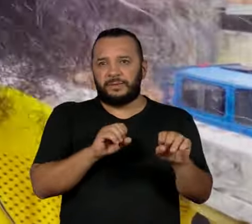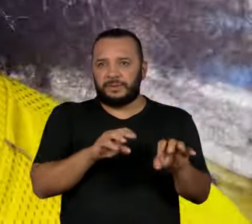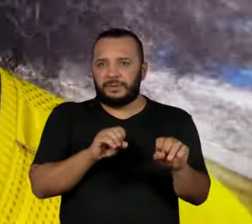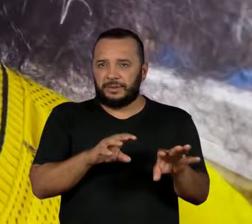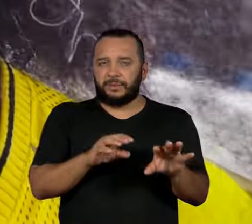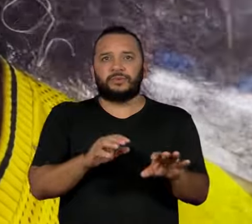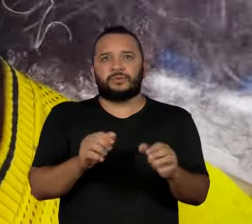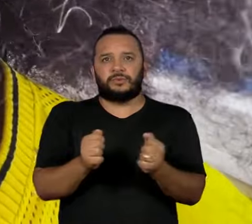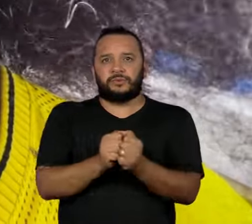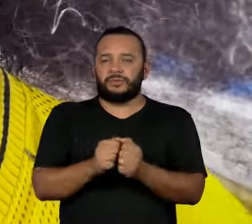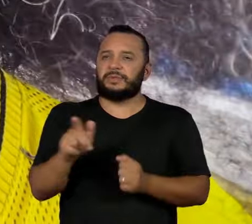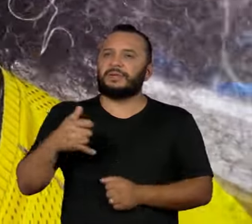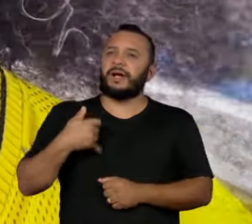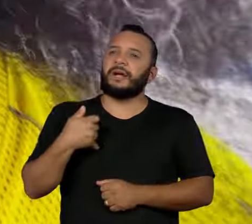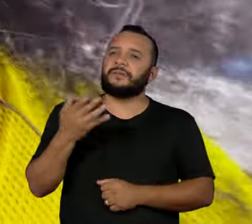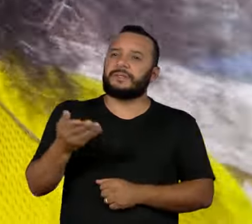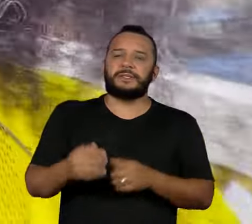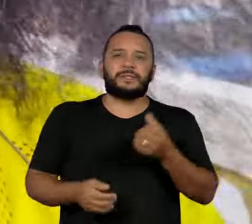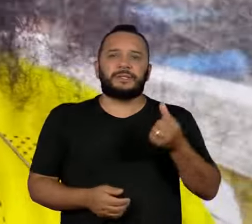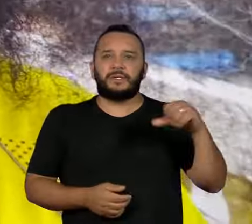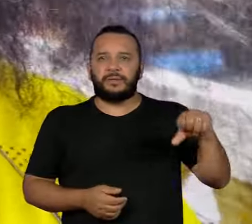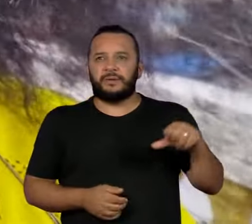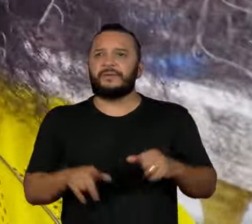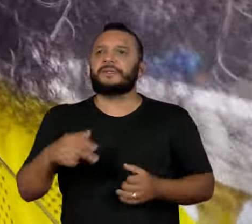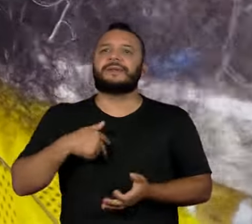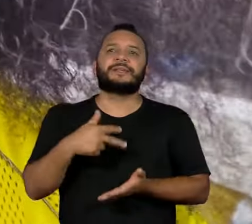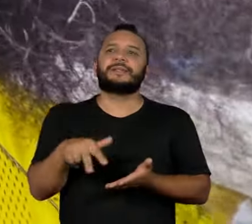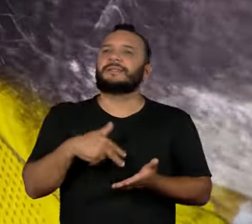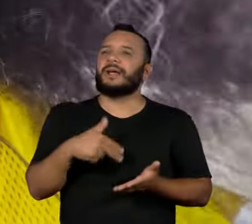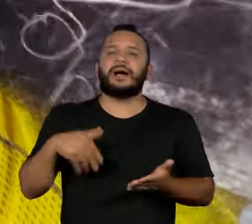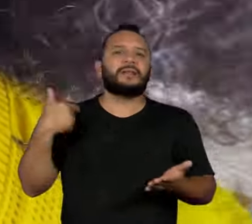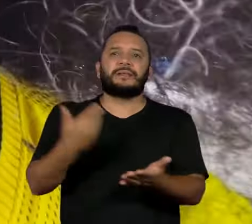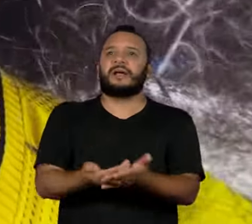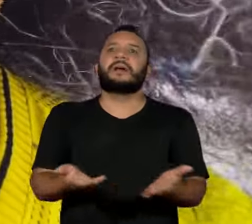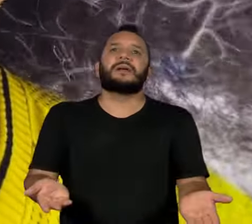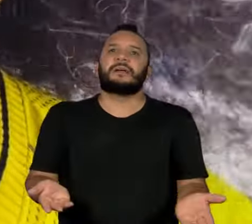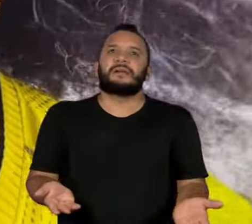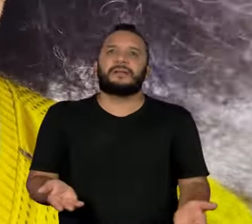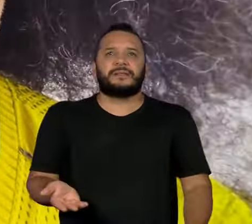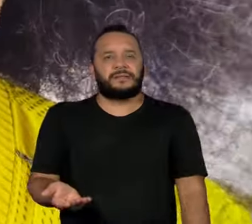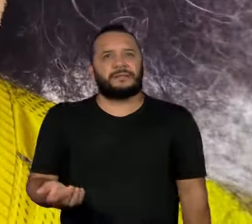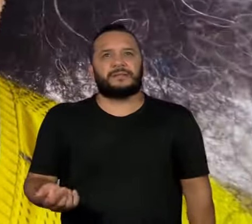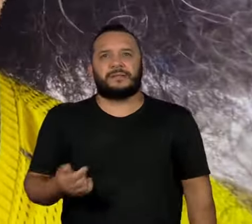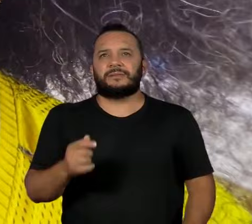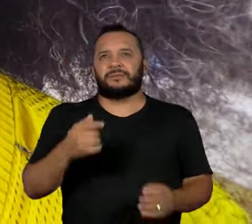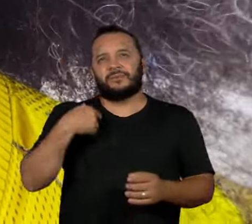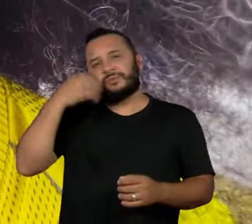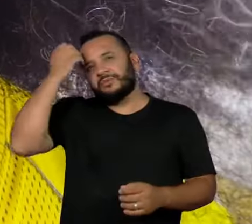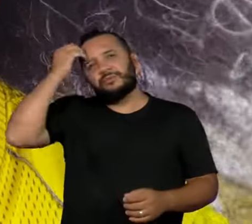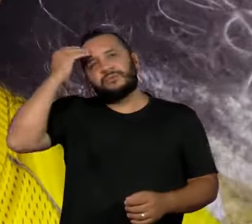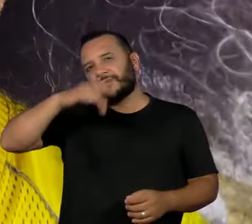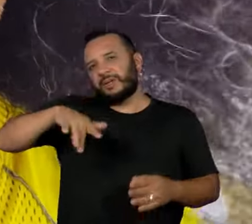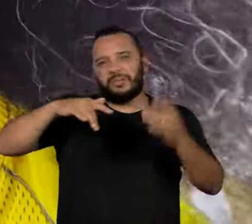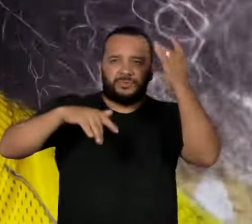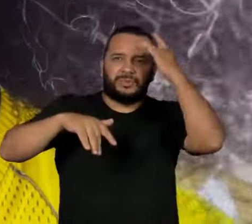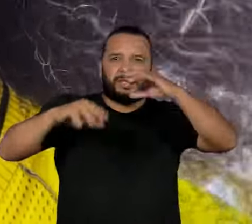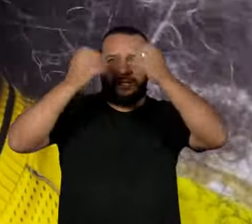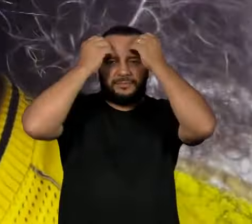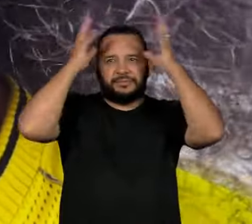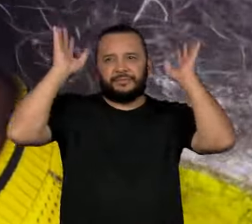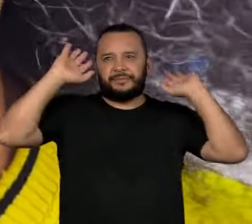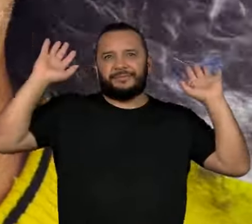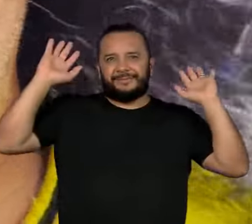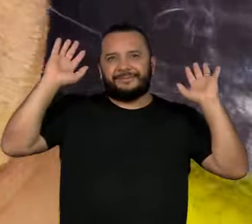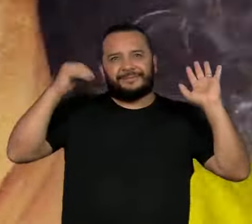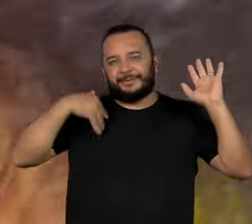hoje, mano? 69. Você vai dançar até que idade, meu? Quando é que chega a aposentadoria? Sei não. Eu não quero saber, não. Deixa isso aí, é